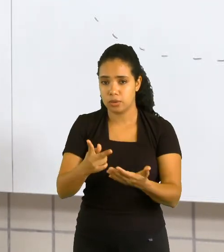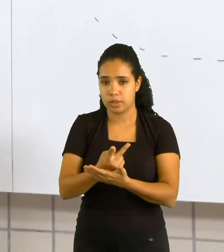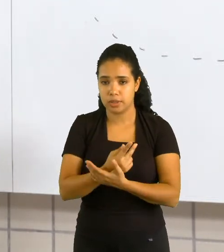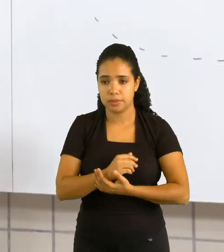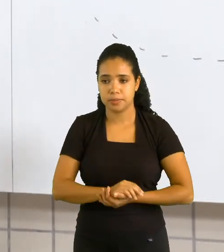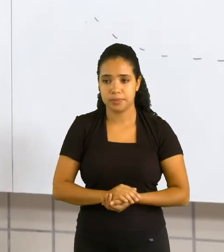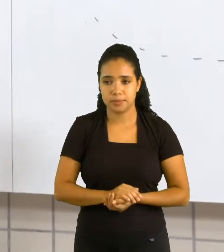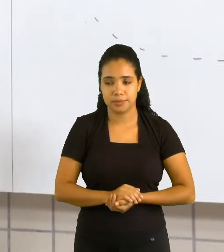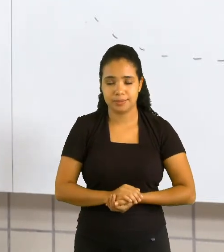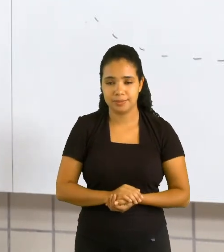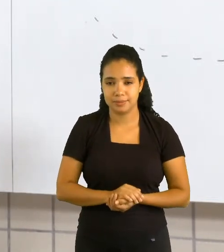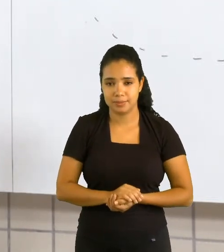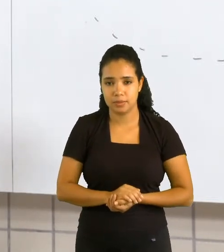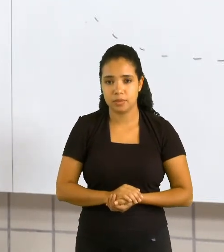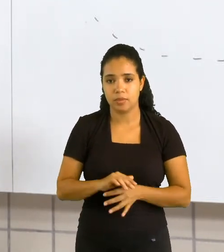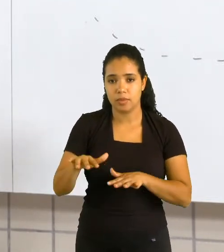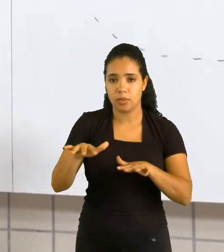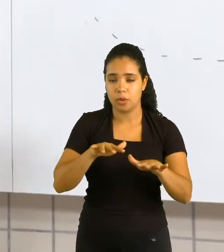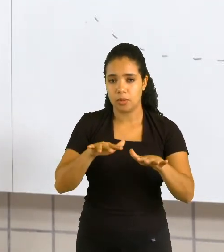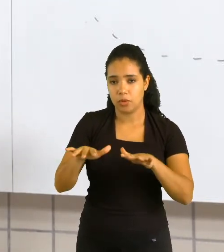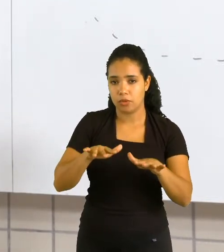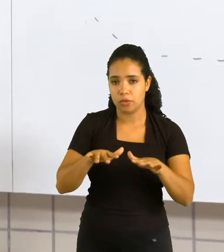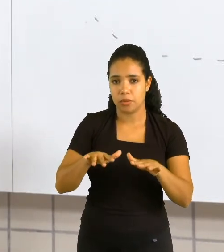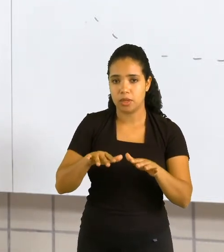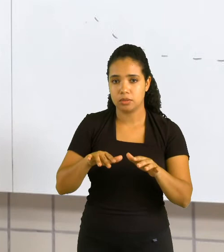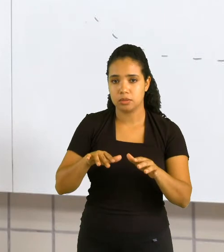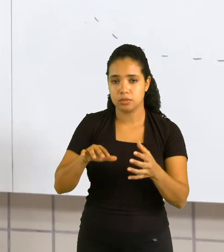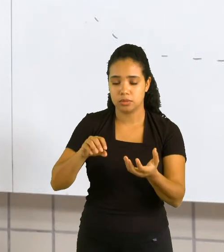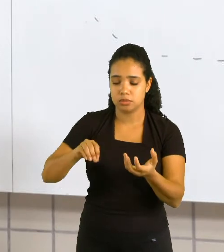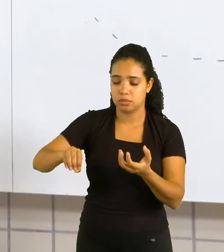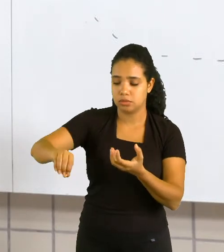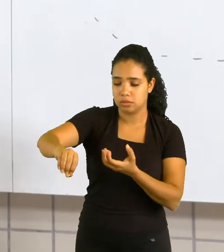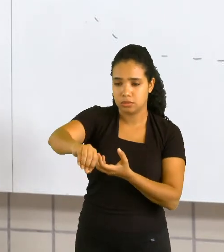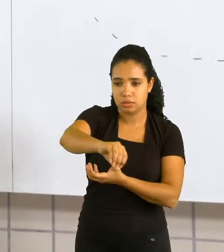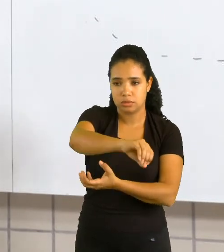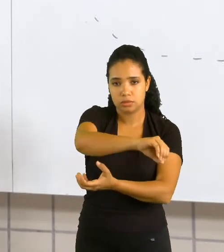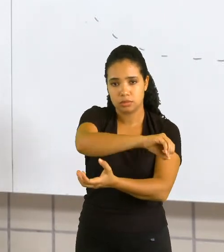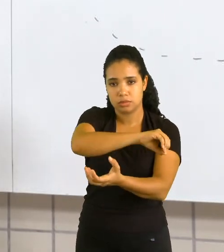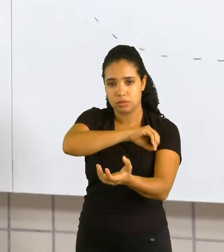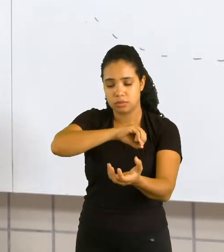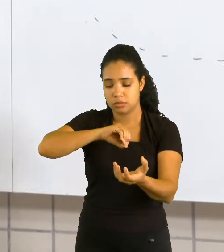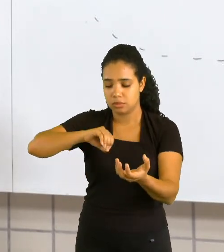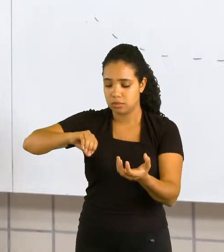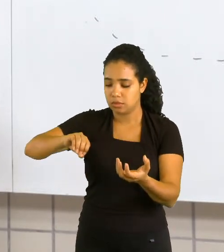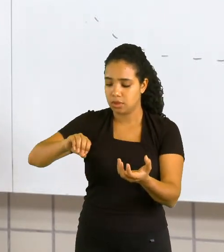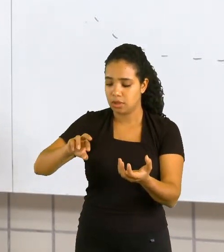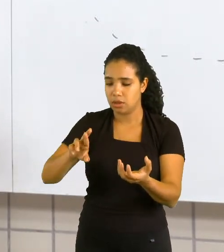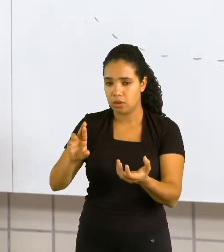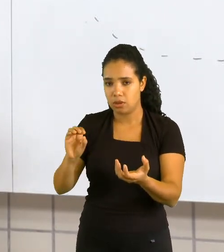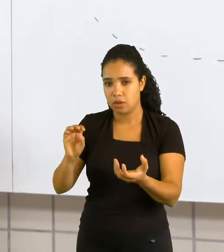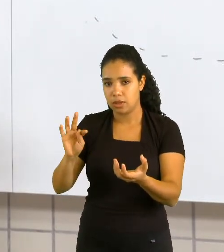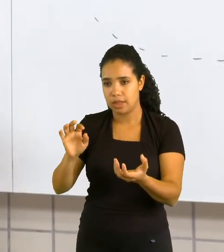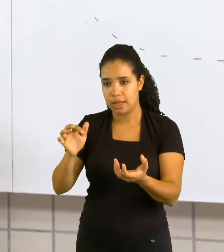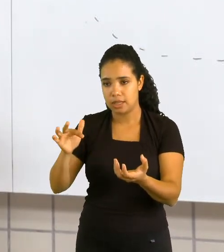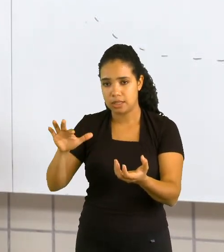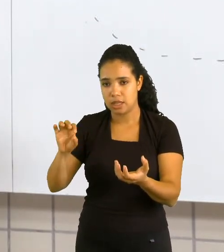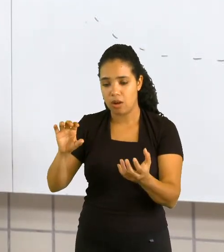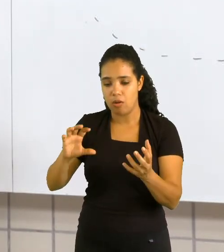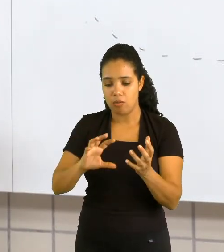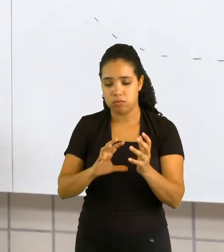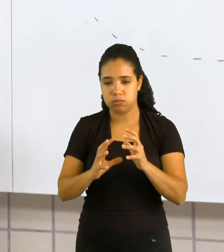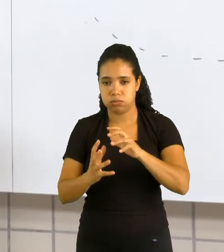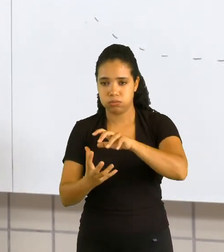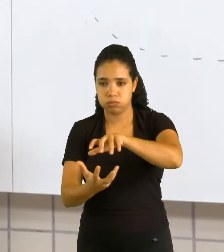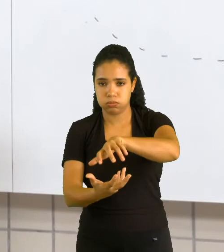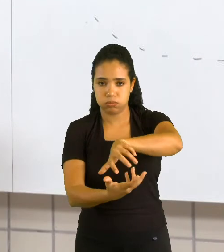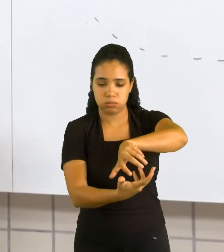Porque, como eu falei, o movimento de revolução e de rotação da Lua tem o mesmo tempo, 27